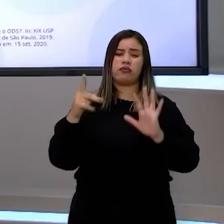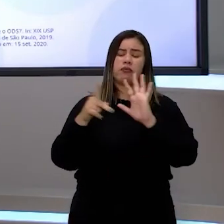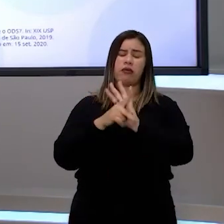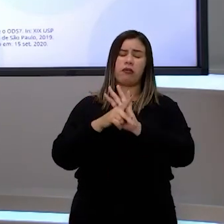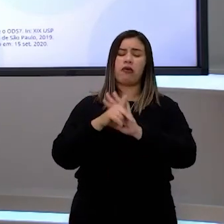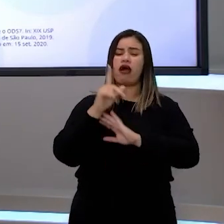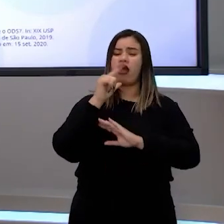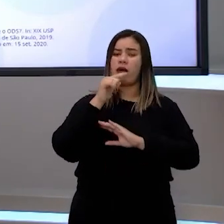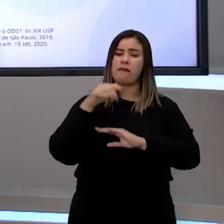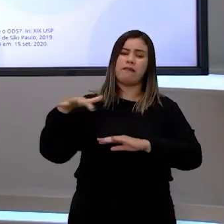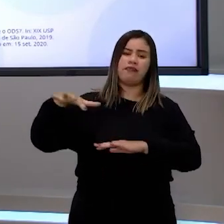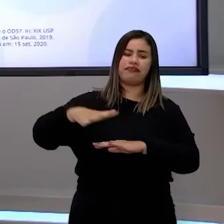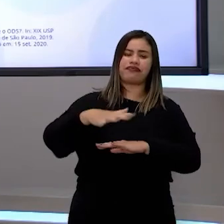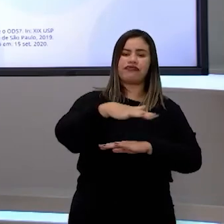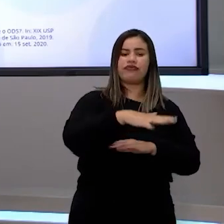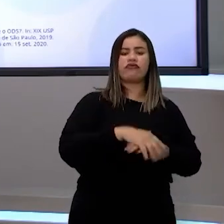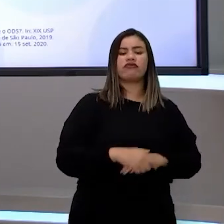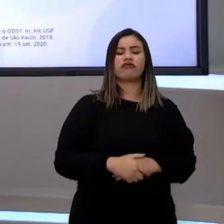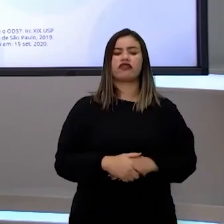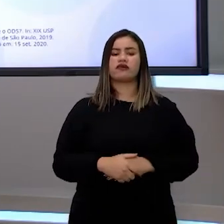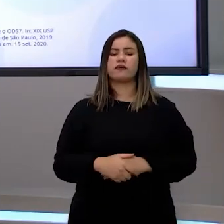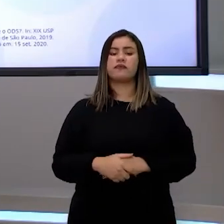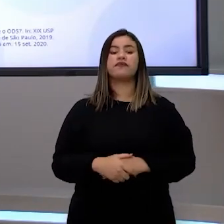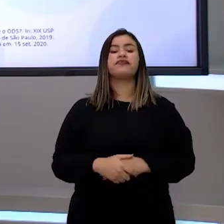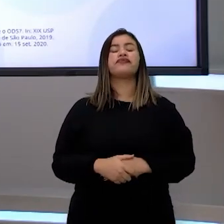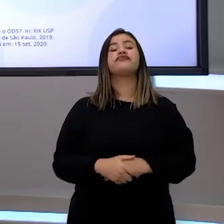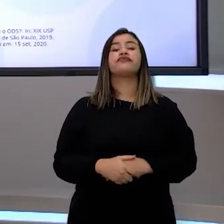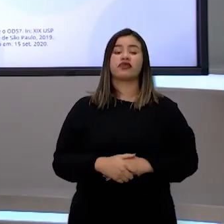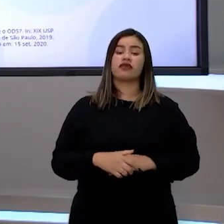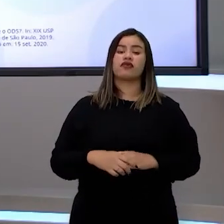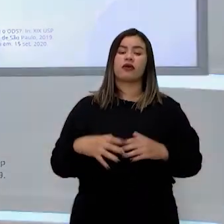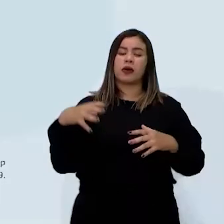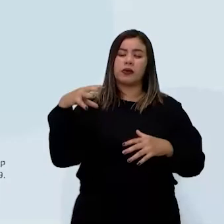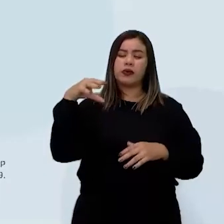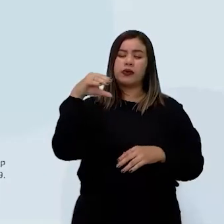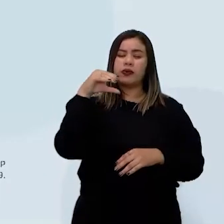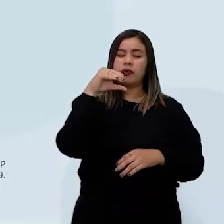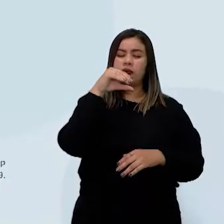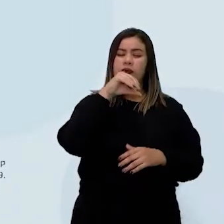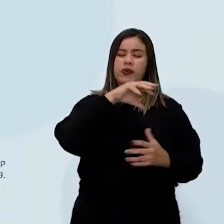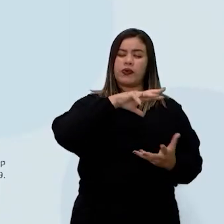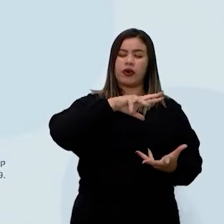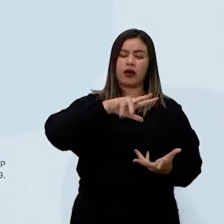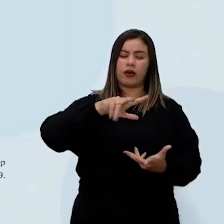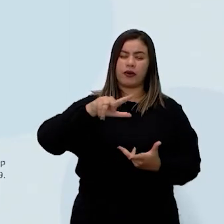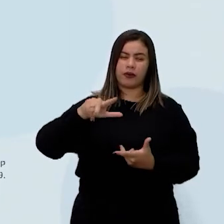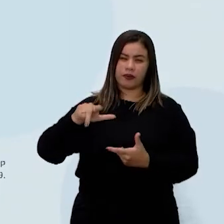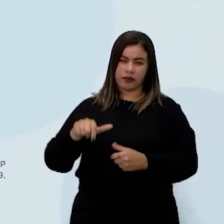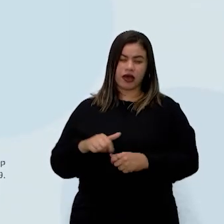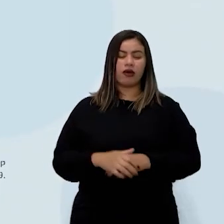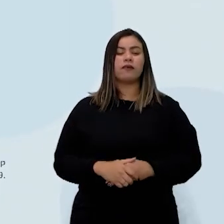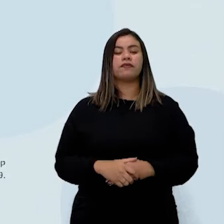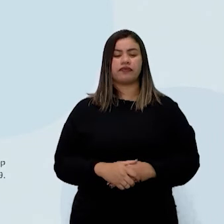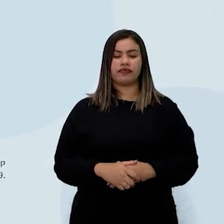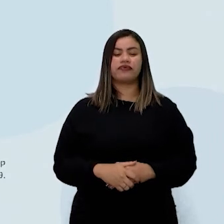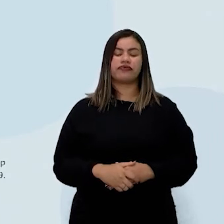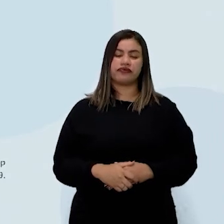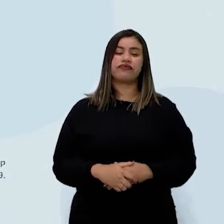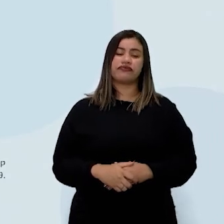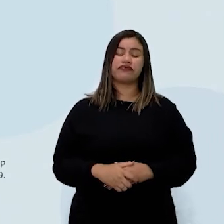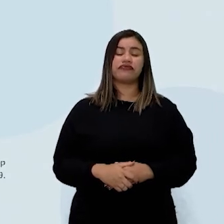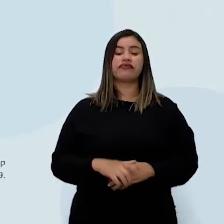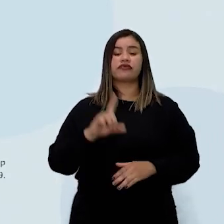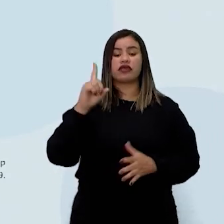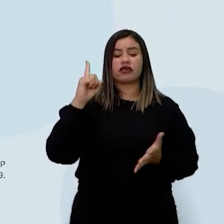E uma outra coisa que eu também ressaltei foi aqui a questão, olha, do aquecimento global. E até, né, tá aí para vocês relacionado